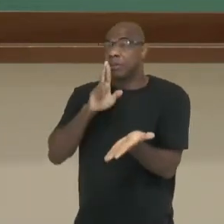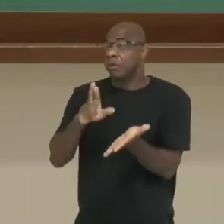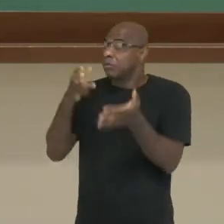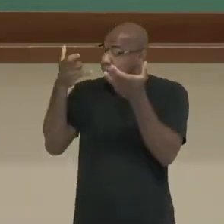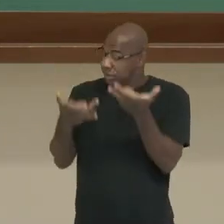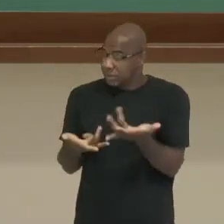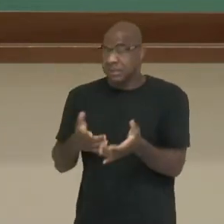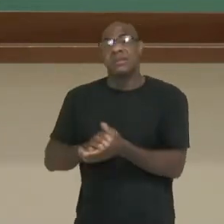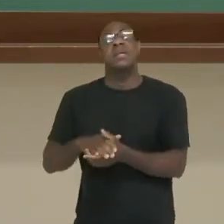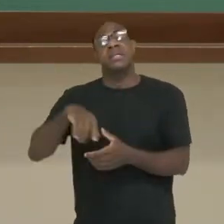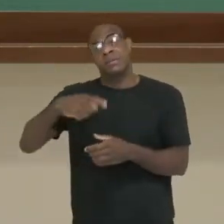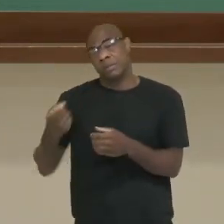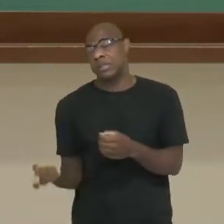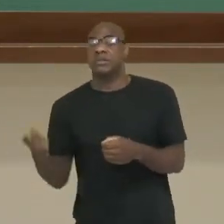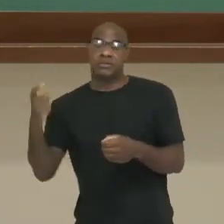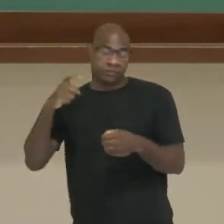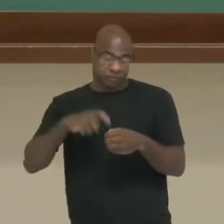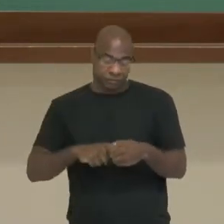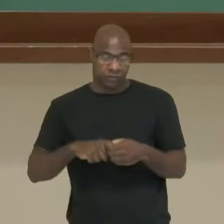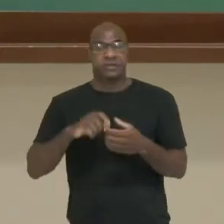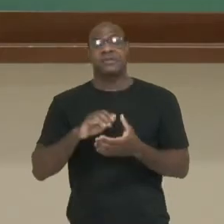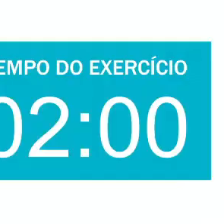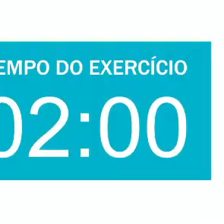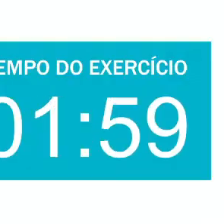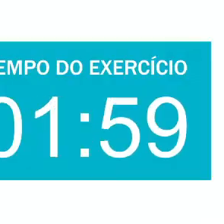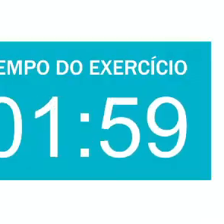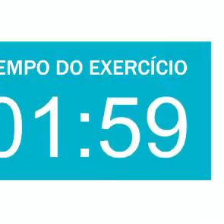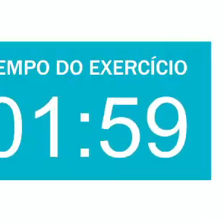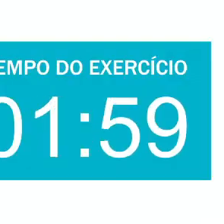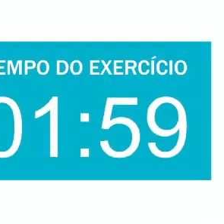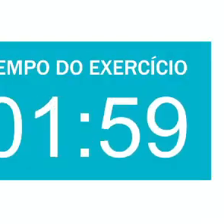pouco eu e o Val, claro, estamos de volta.